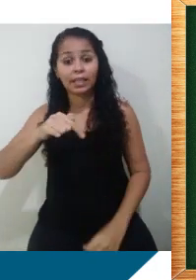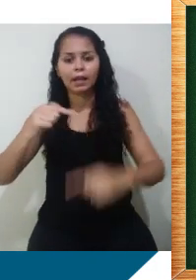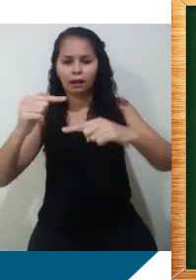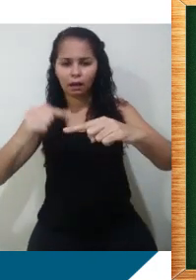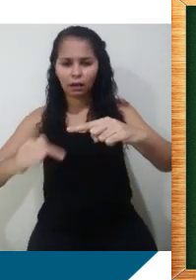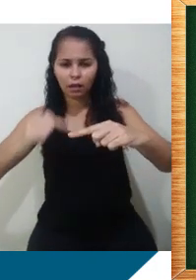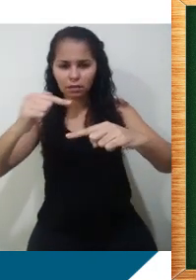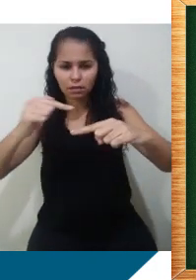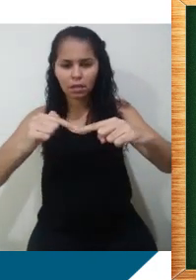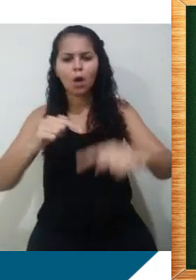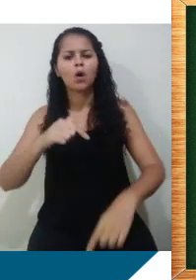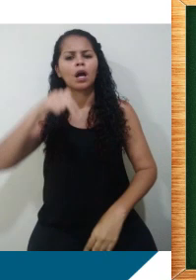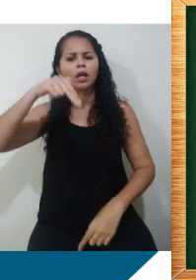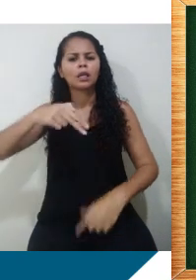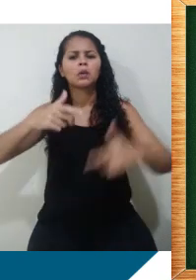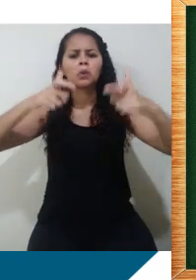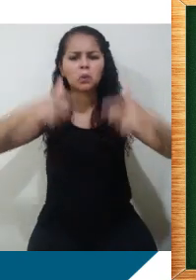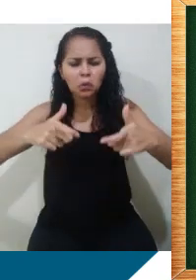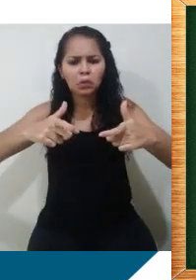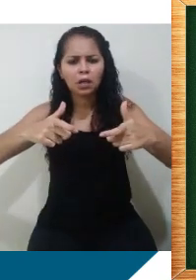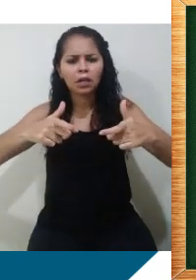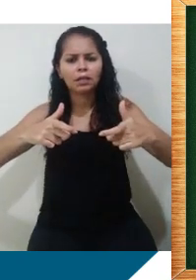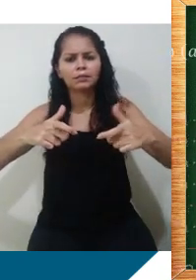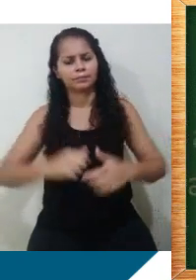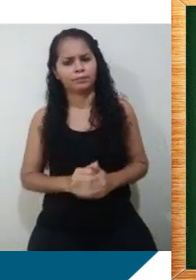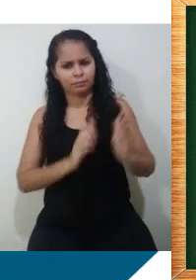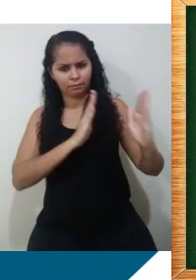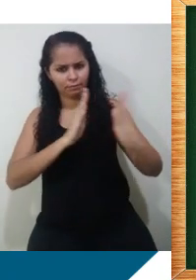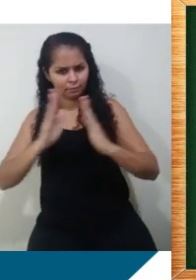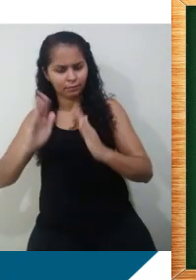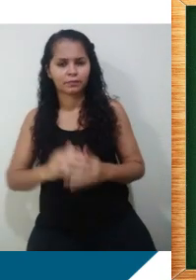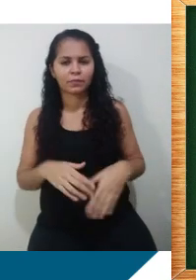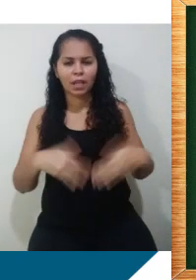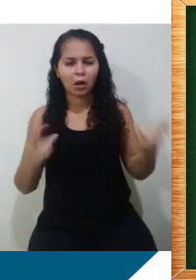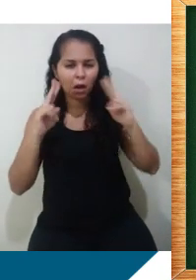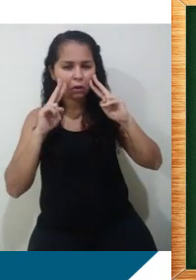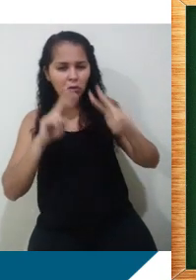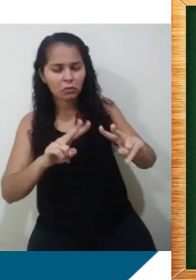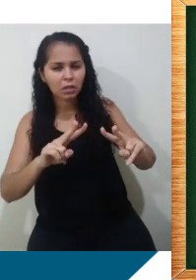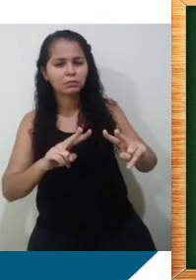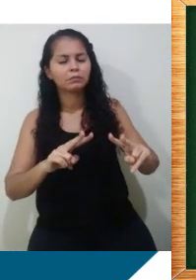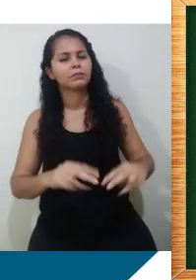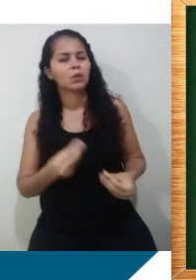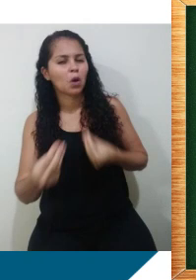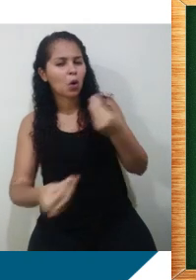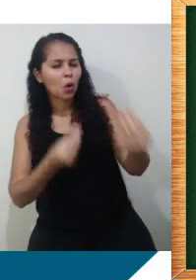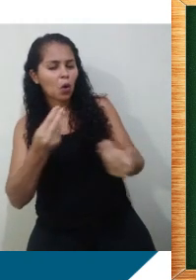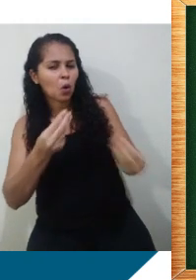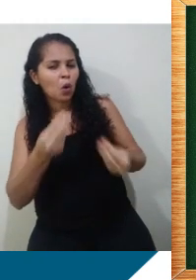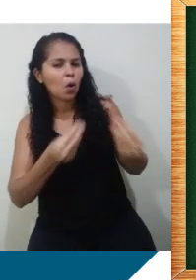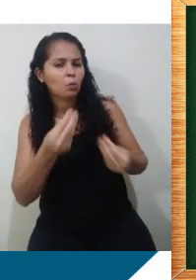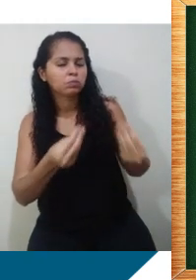é a posição do termo. Agora nós iremos ver algumas observações. Bom, nem